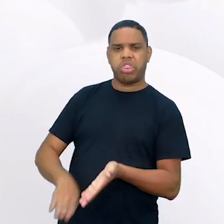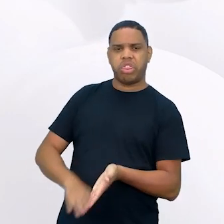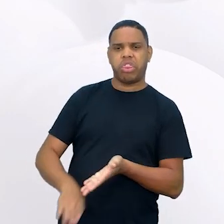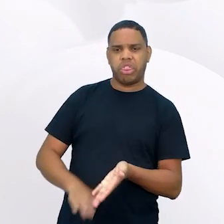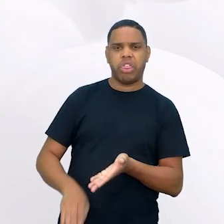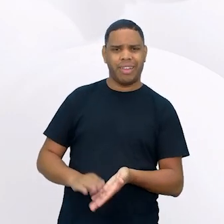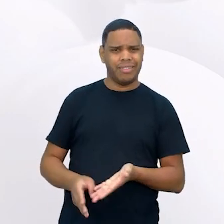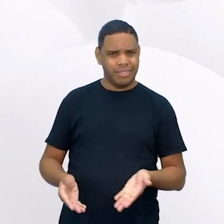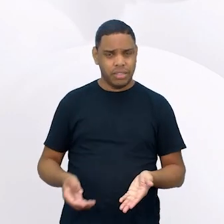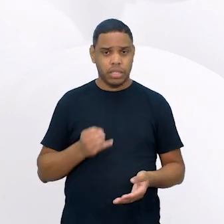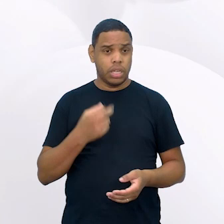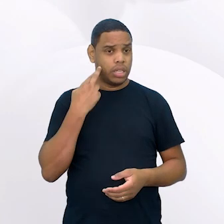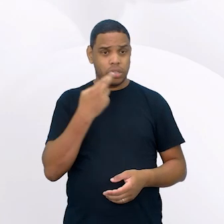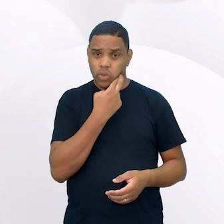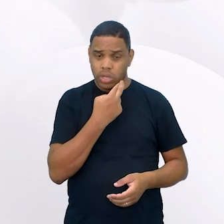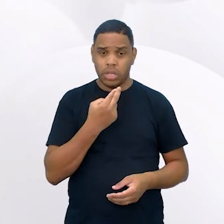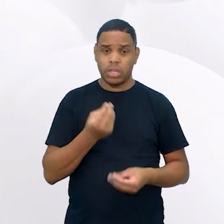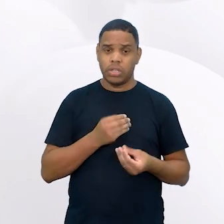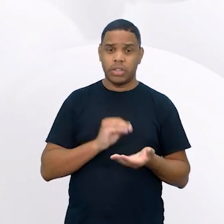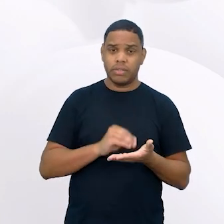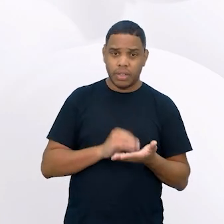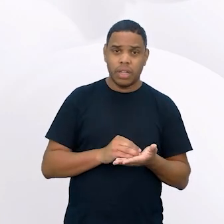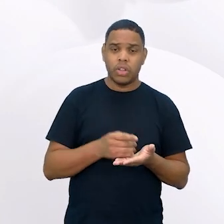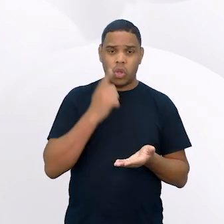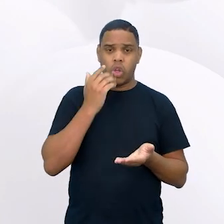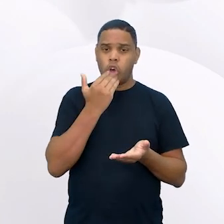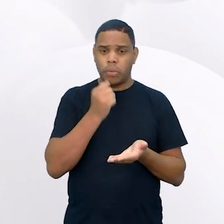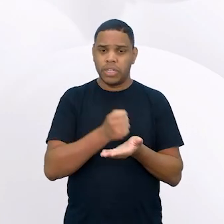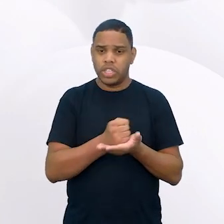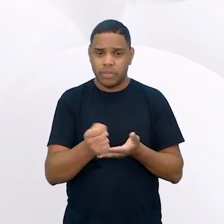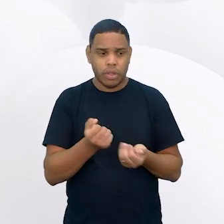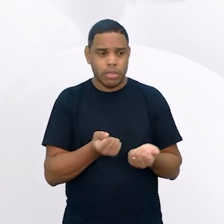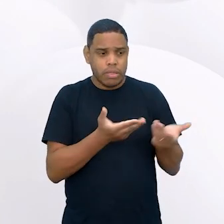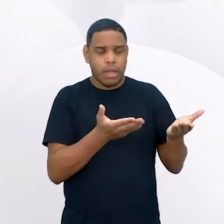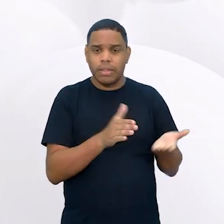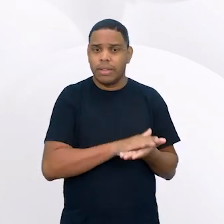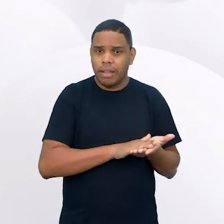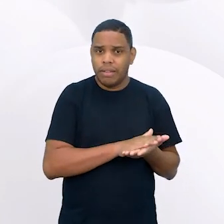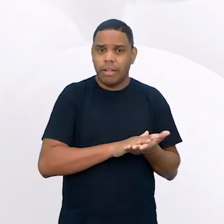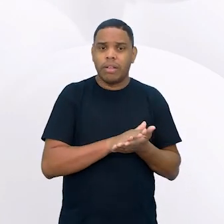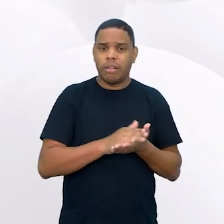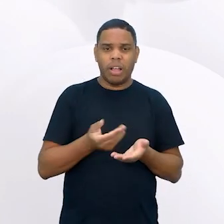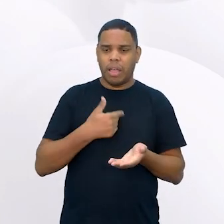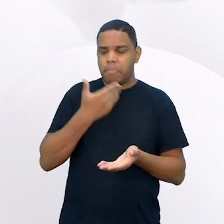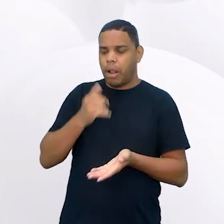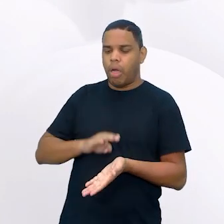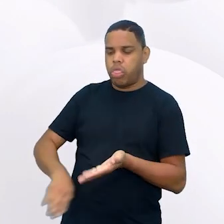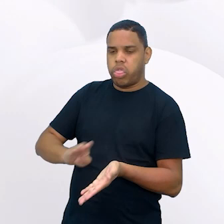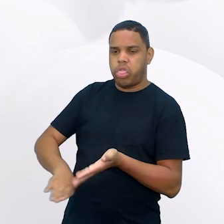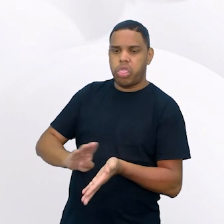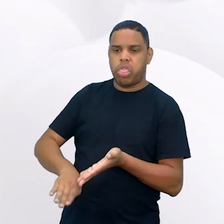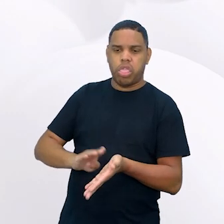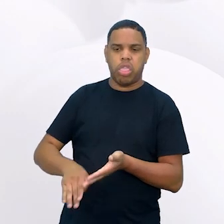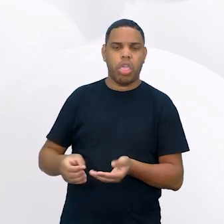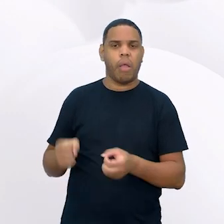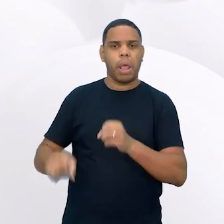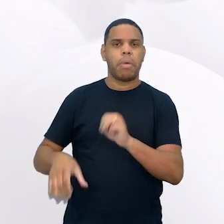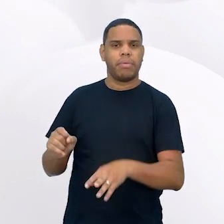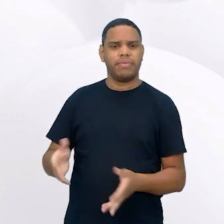do restaurante, alguma coisa que pudesse estar vencida foi doada. Assim, isso não faz o menor sentido. O que tem que ter